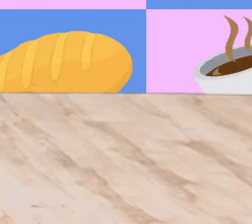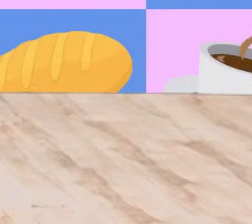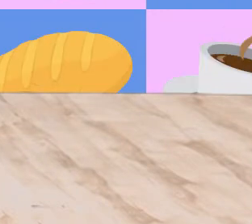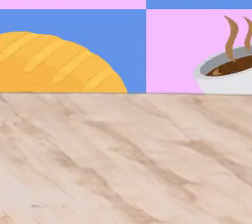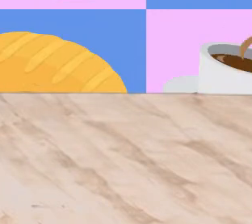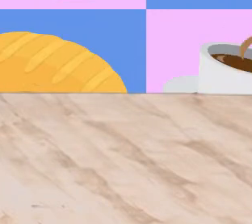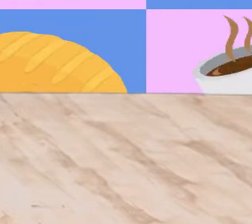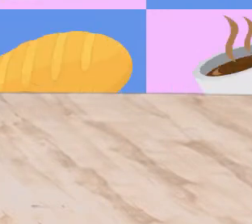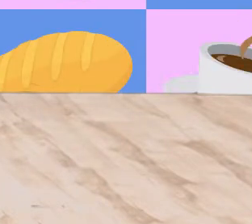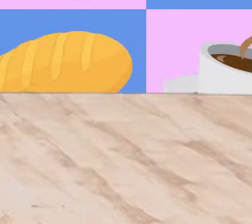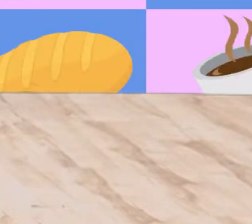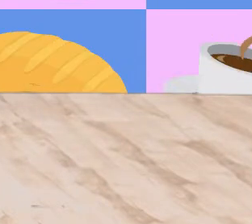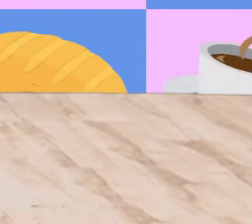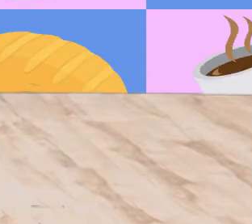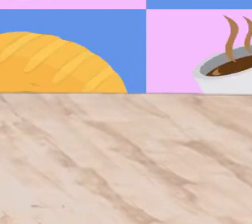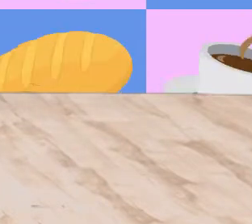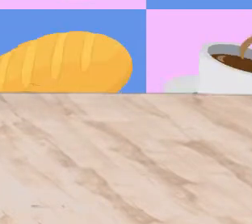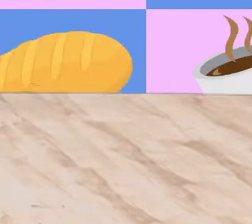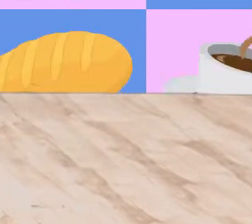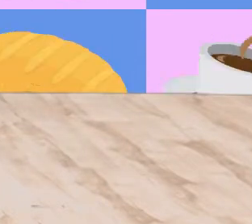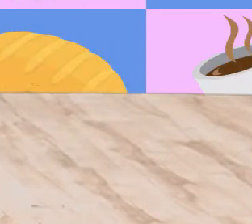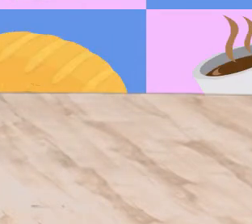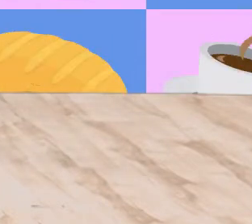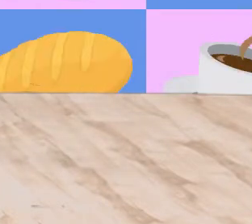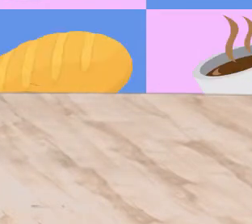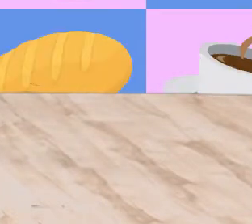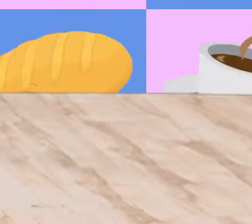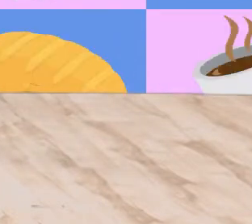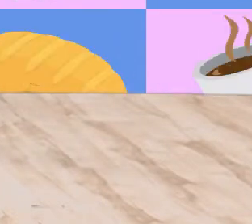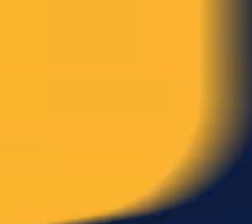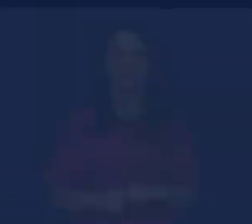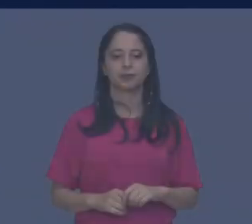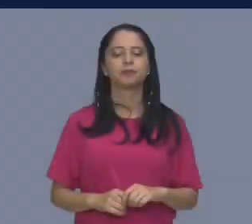Pois forte eu quero ser.